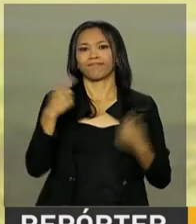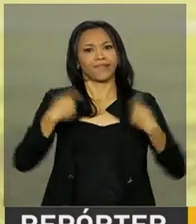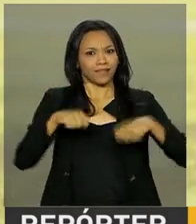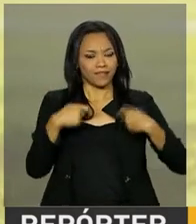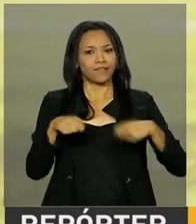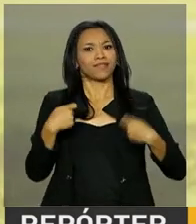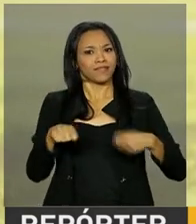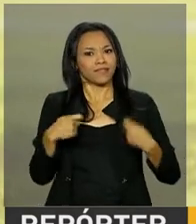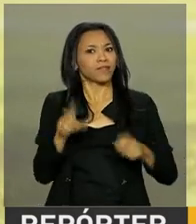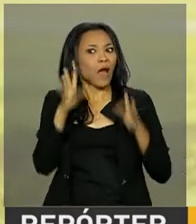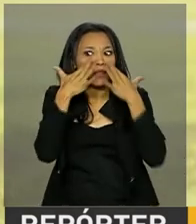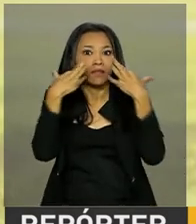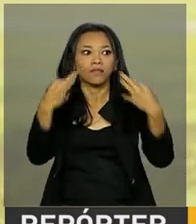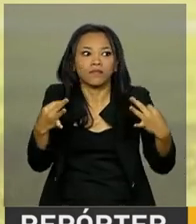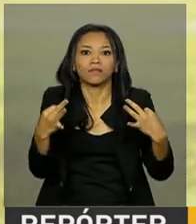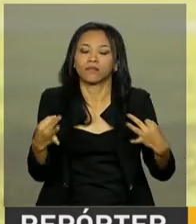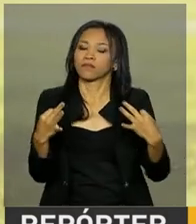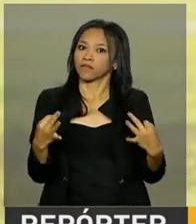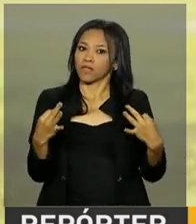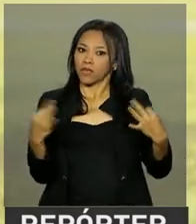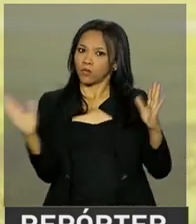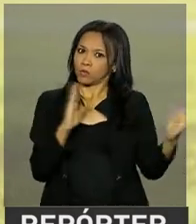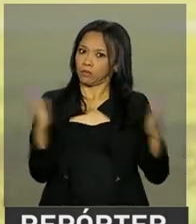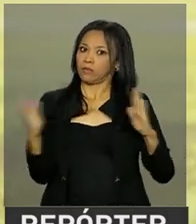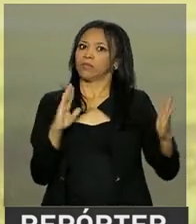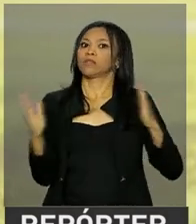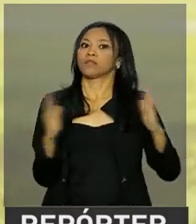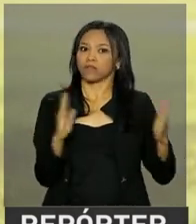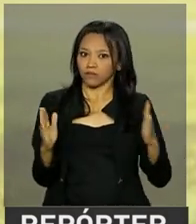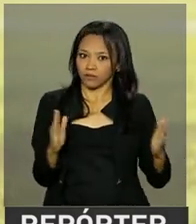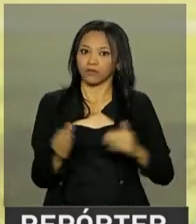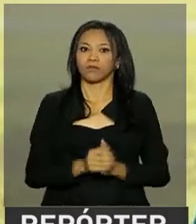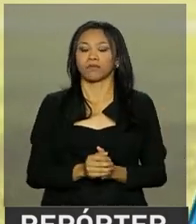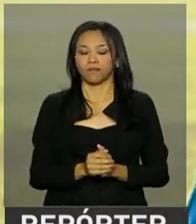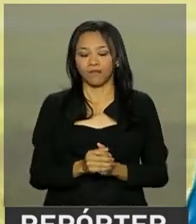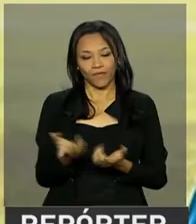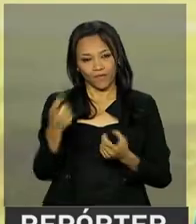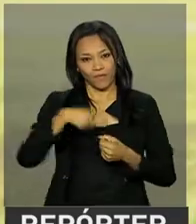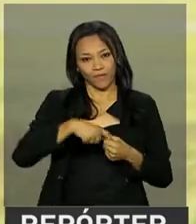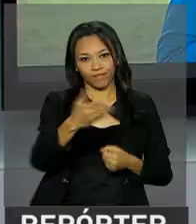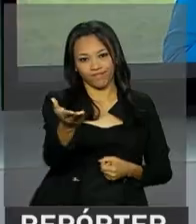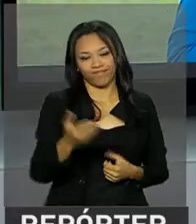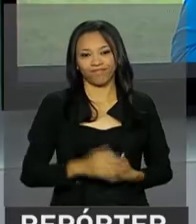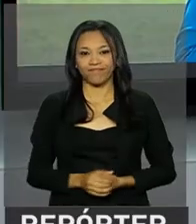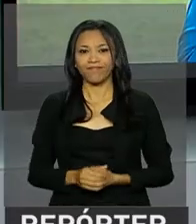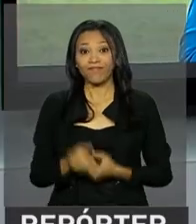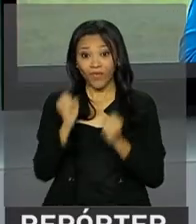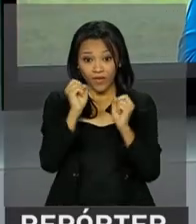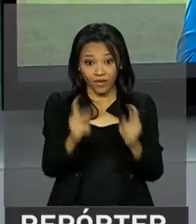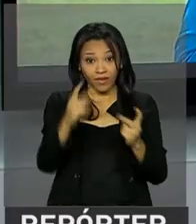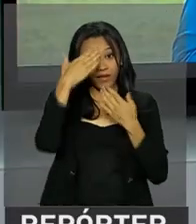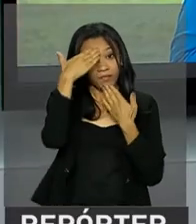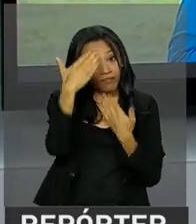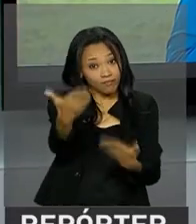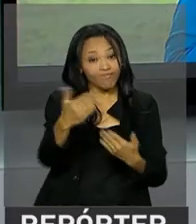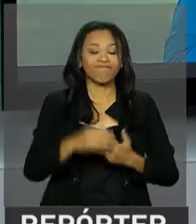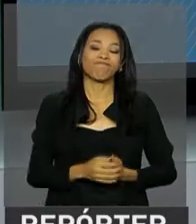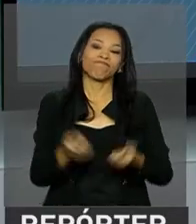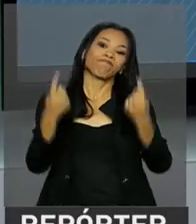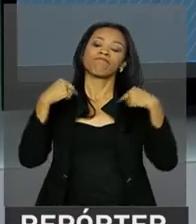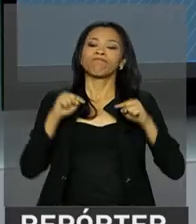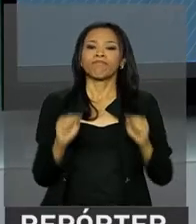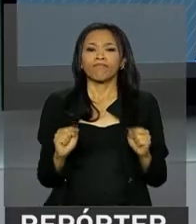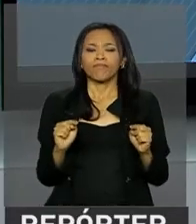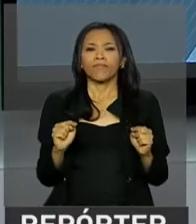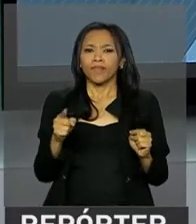precisa estar dentro desses prazos e dessas datas bate com você anda só queimada obrigado pelas suas informações